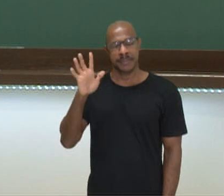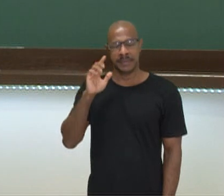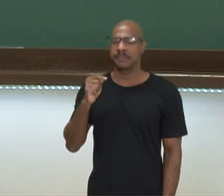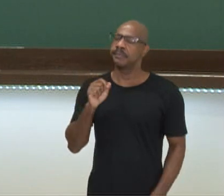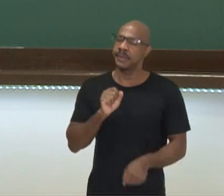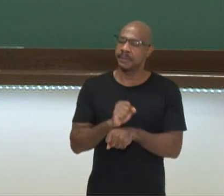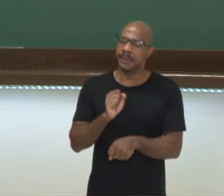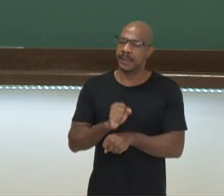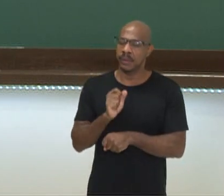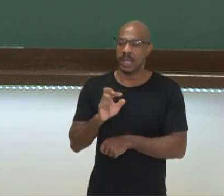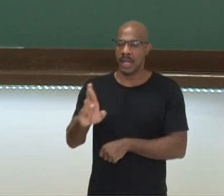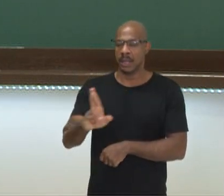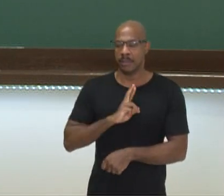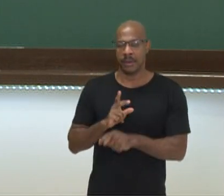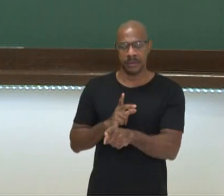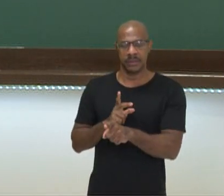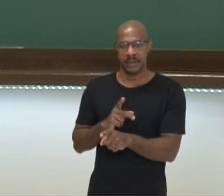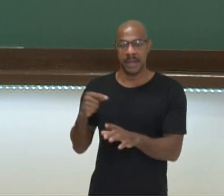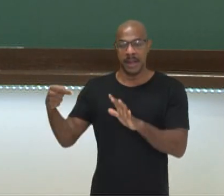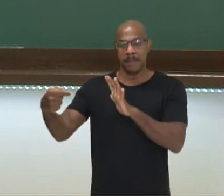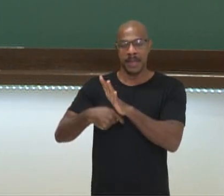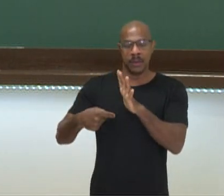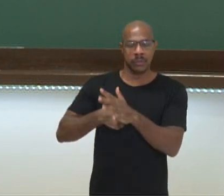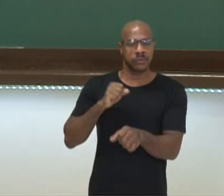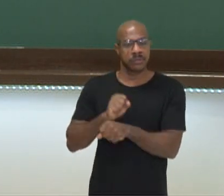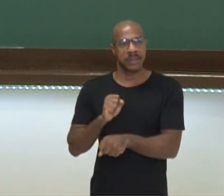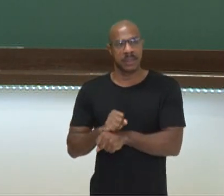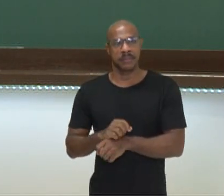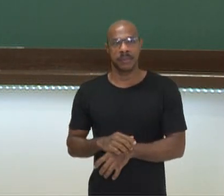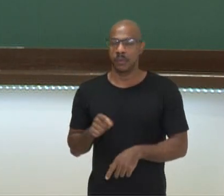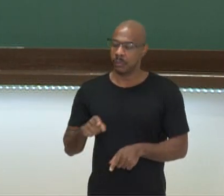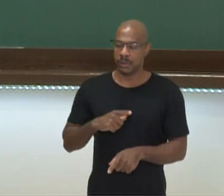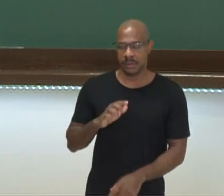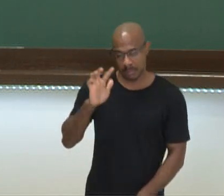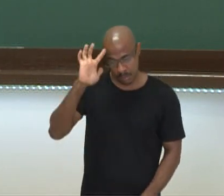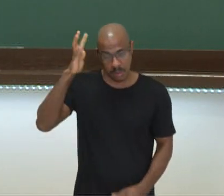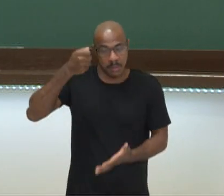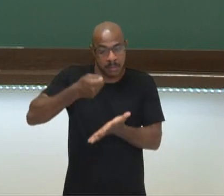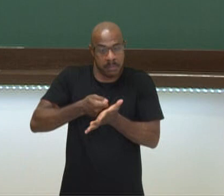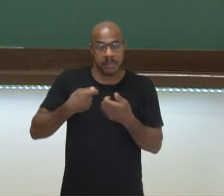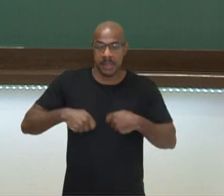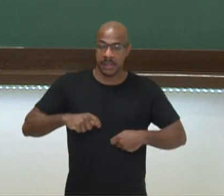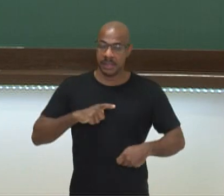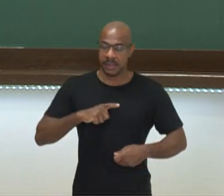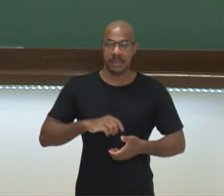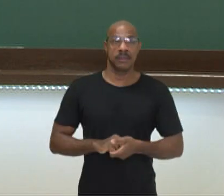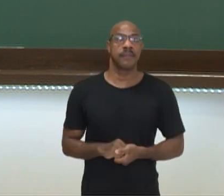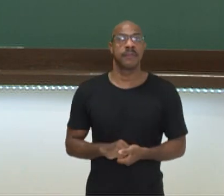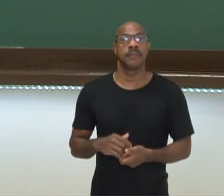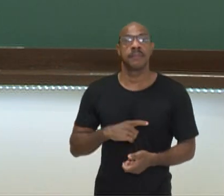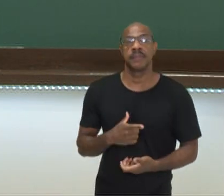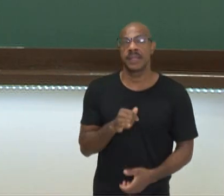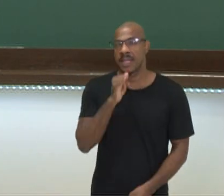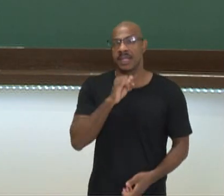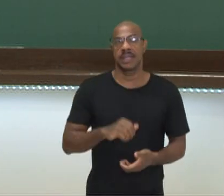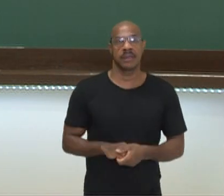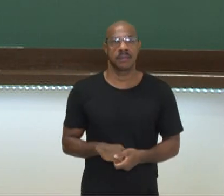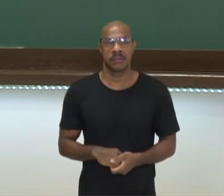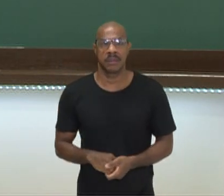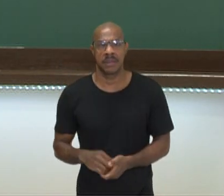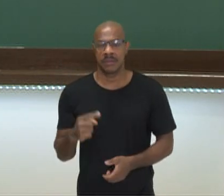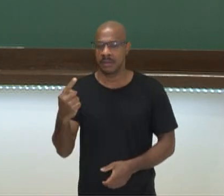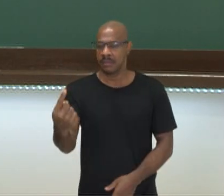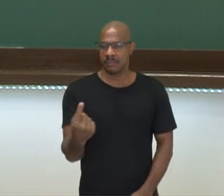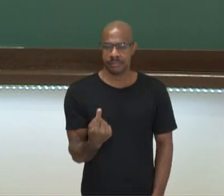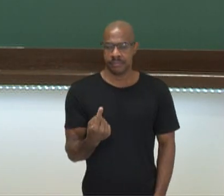Ele pode antecipar e já apresentar uma solução, deixando assim o seu oponente, o seu interlocutor, sem ter muita argumentação,